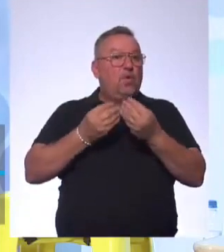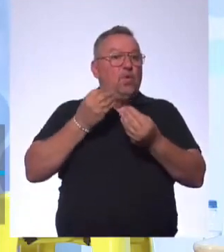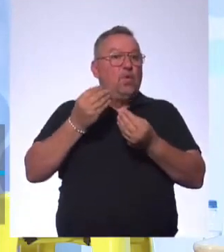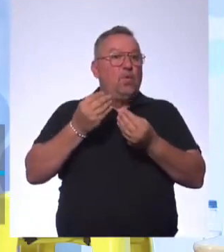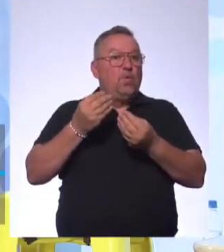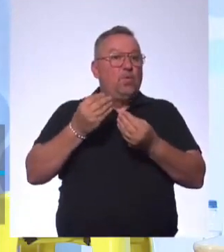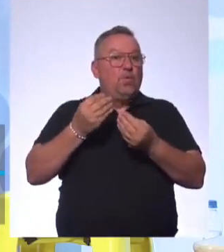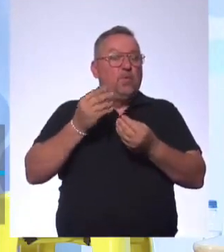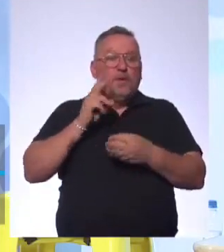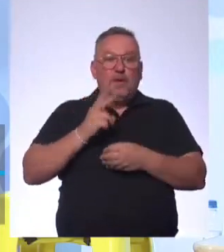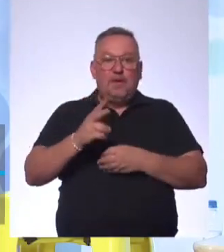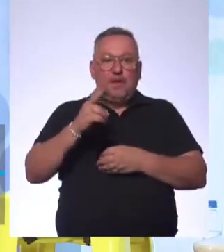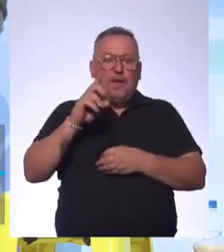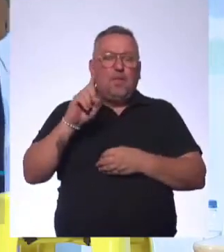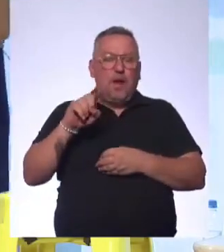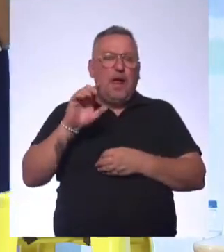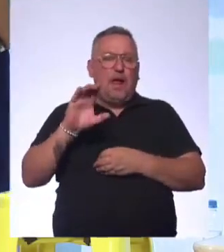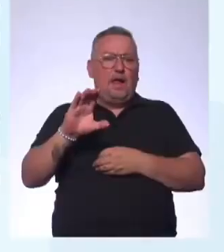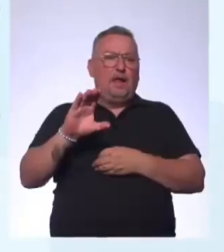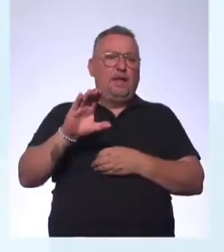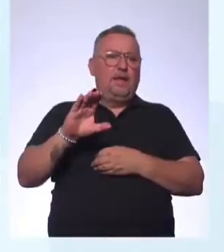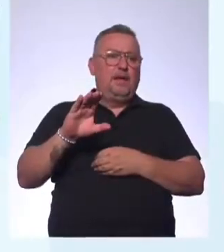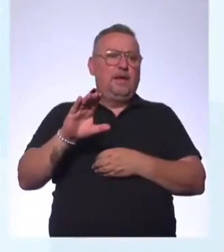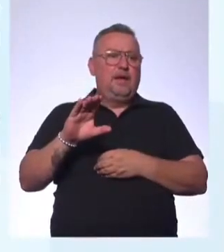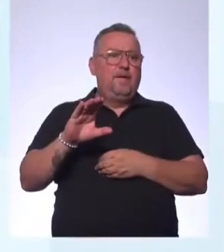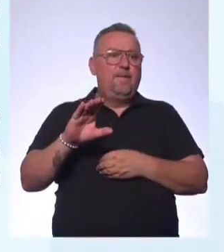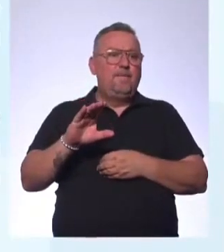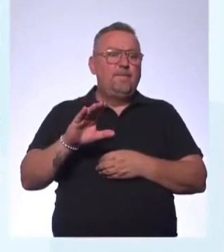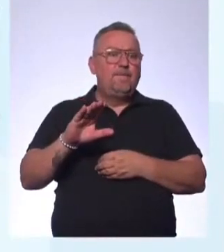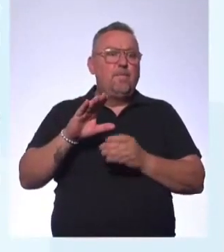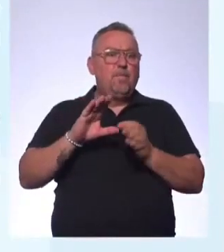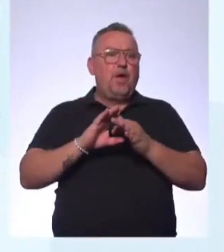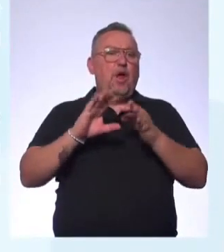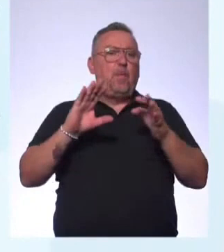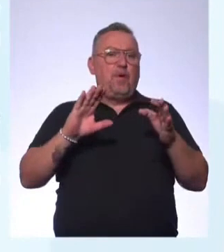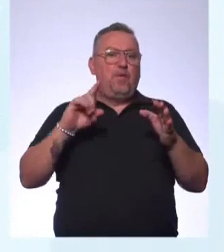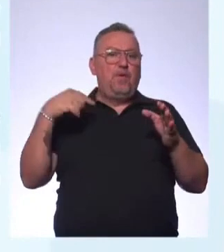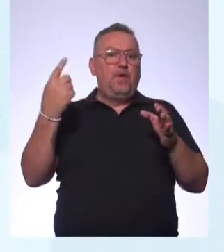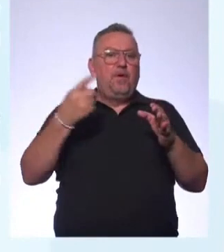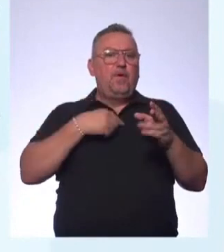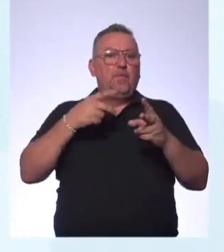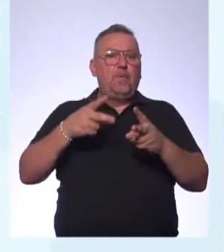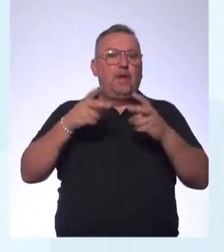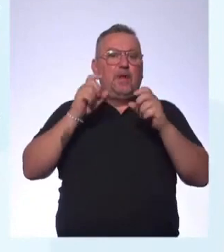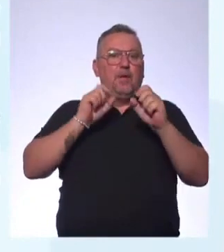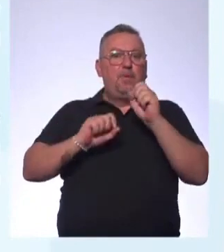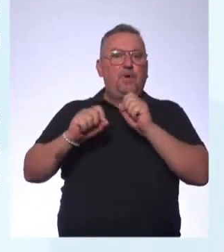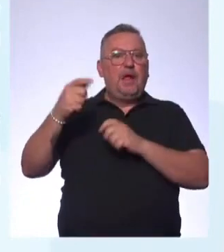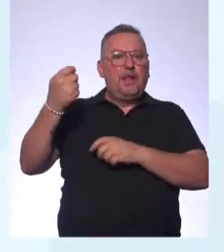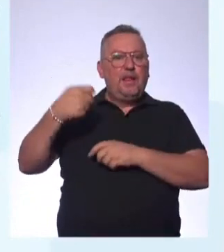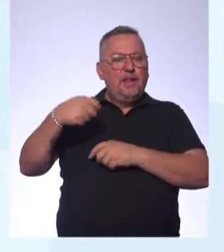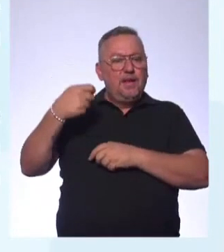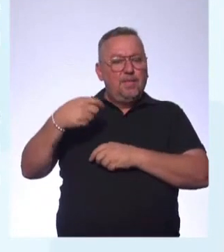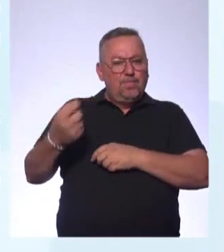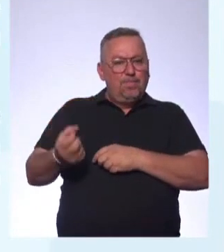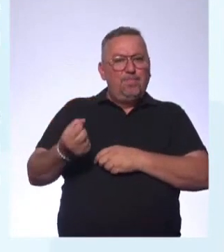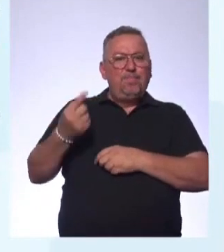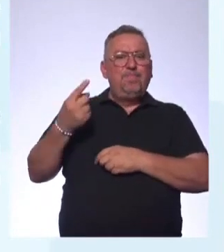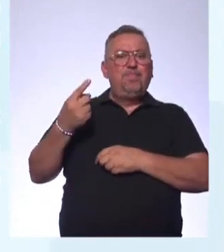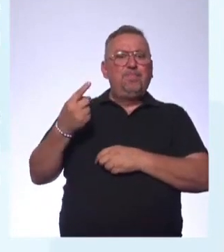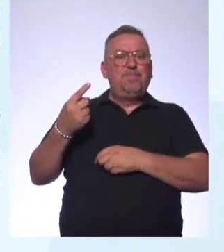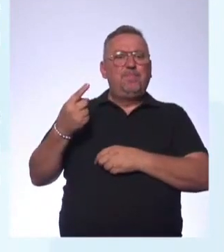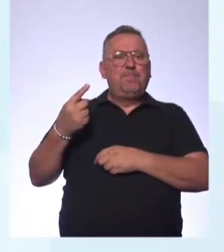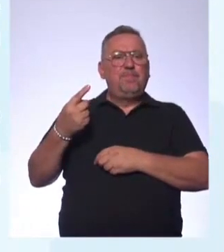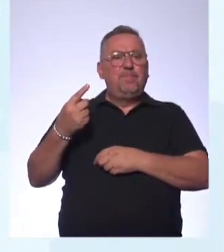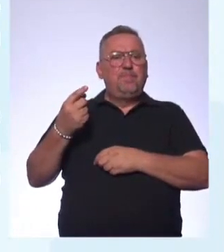como nós falamos sempre foi assim, permite com que a gente perceba a necessidade do estranhamento, né? E